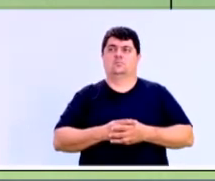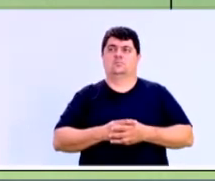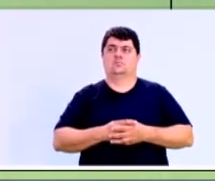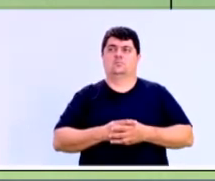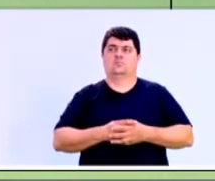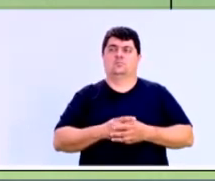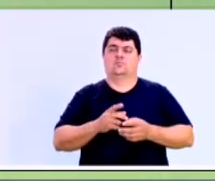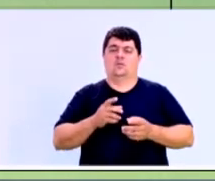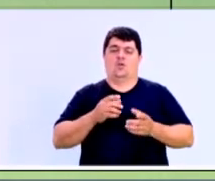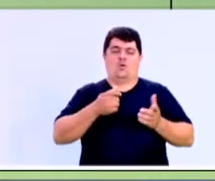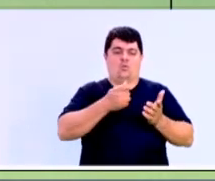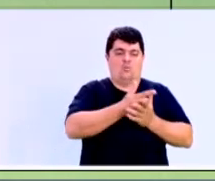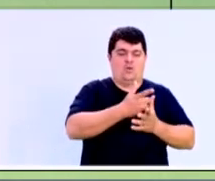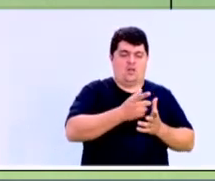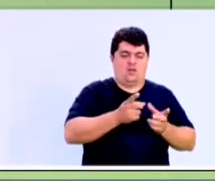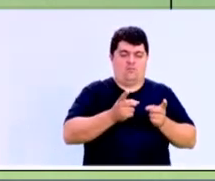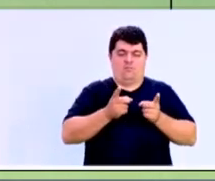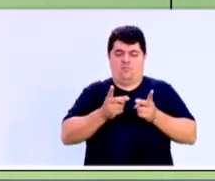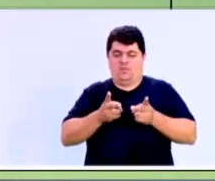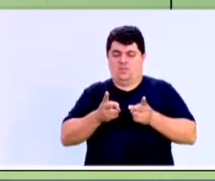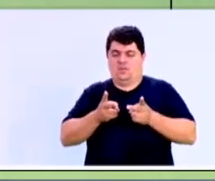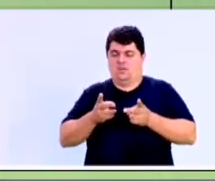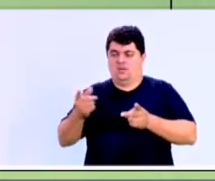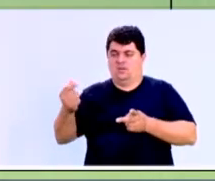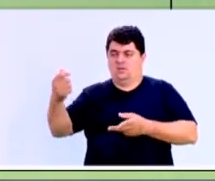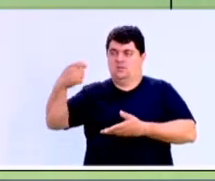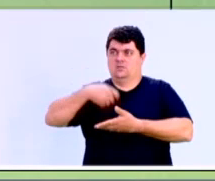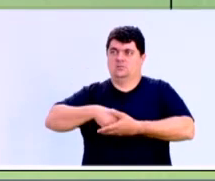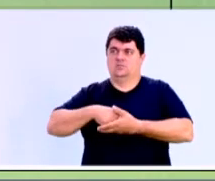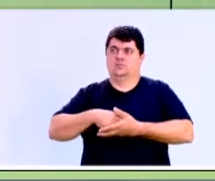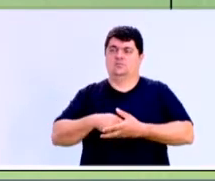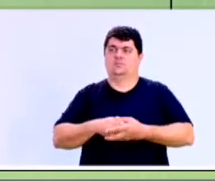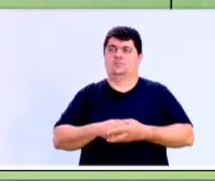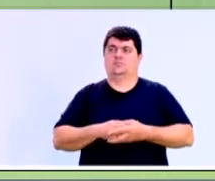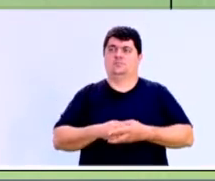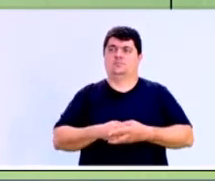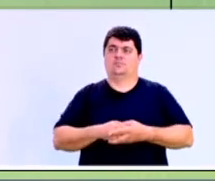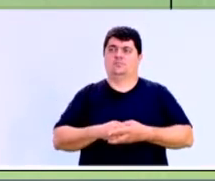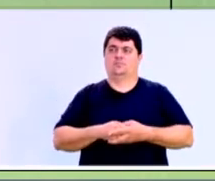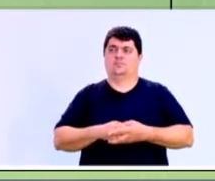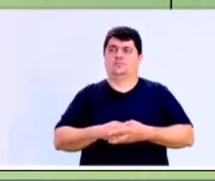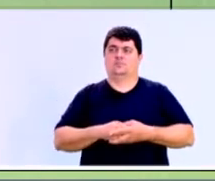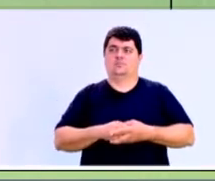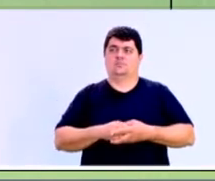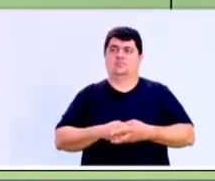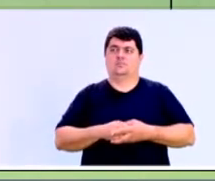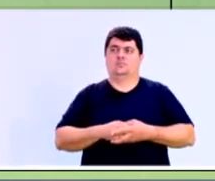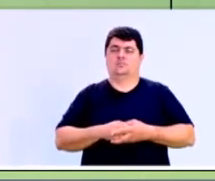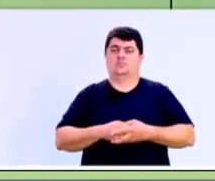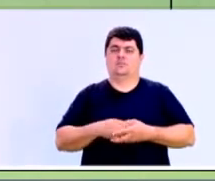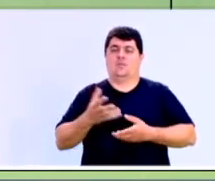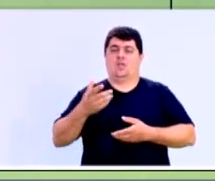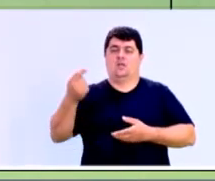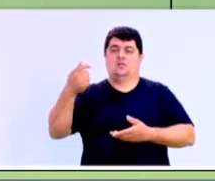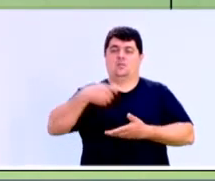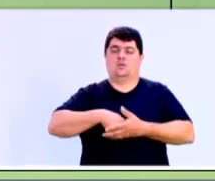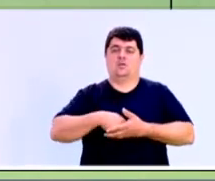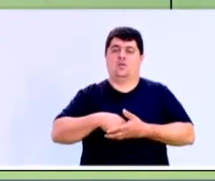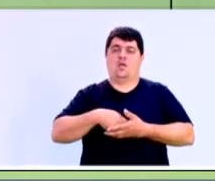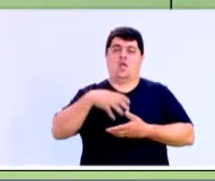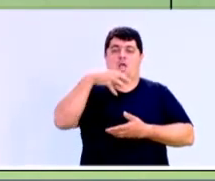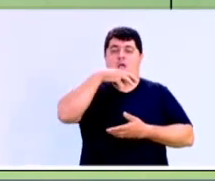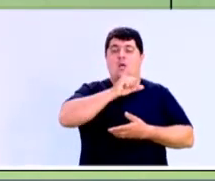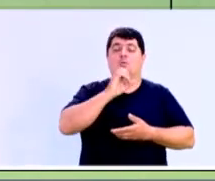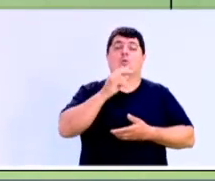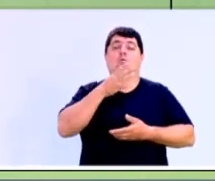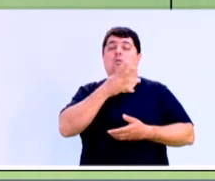vender e receber. Então eu quero receber mais rápido ou demorar mais. Então quando eu